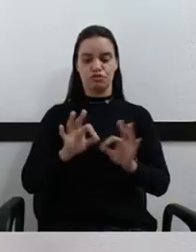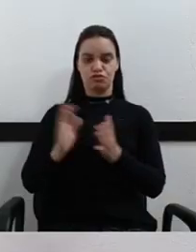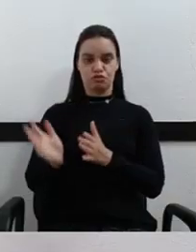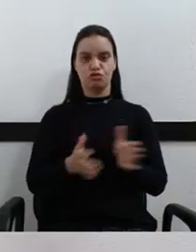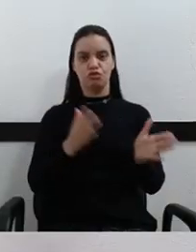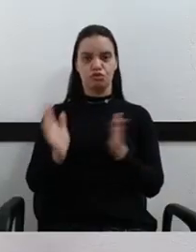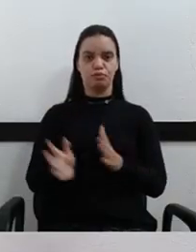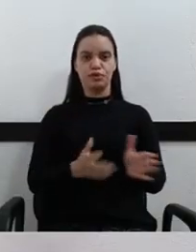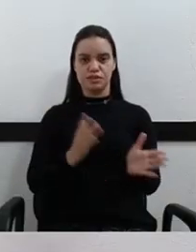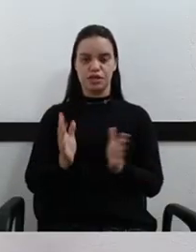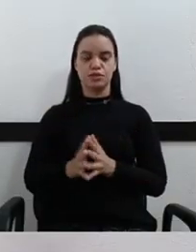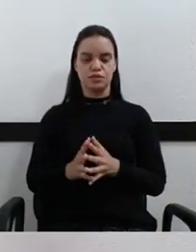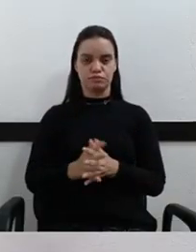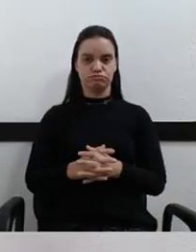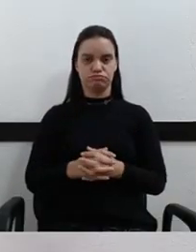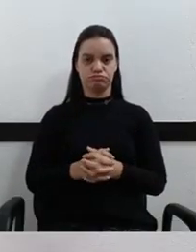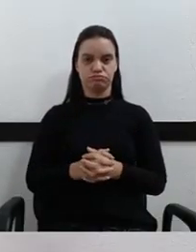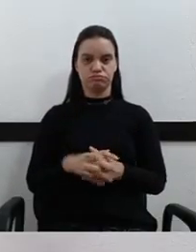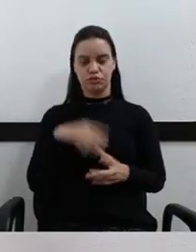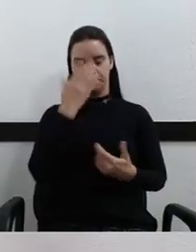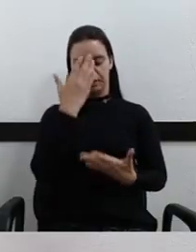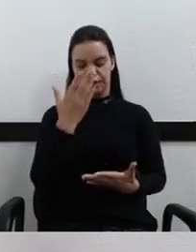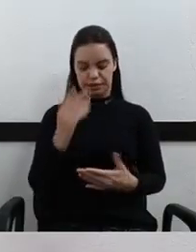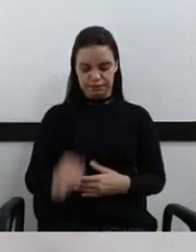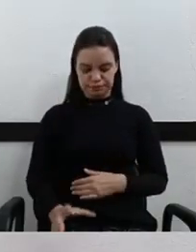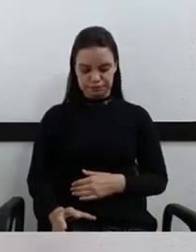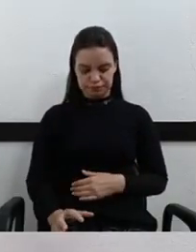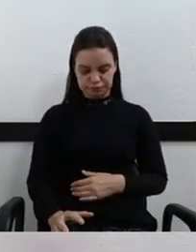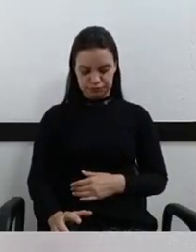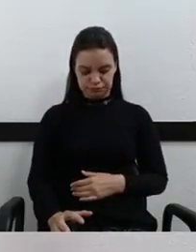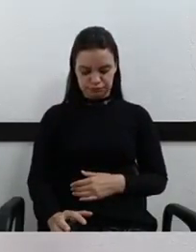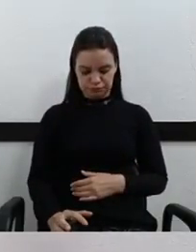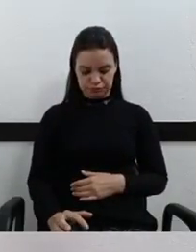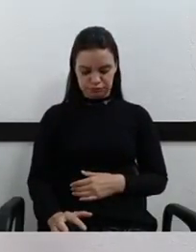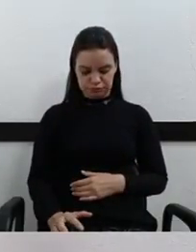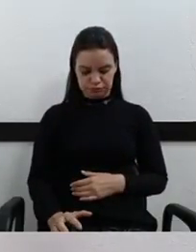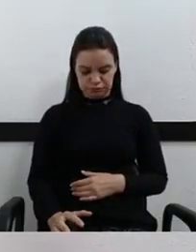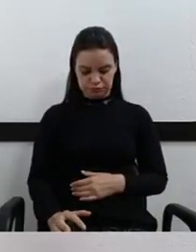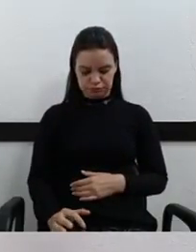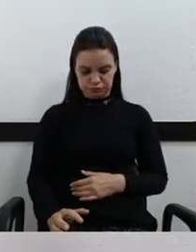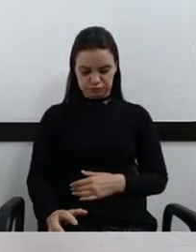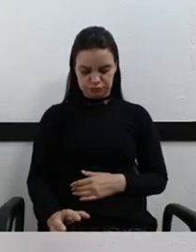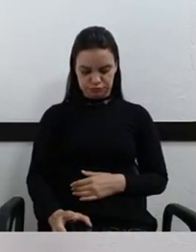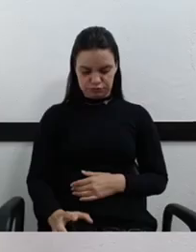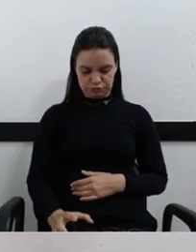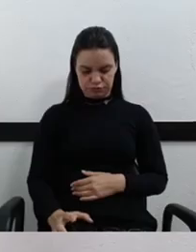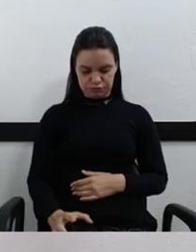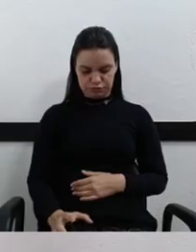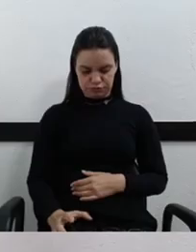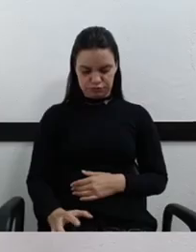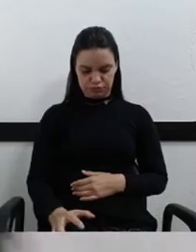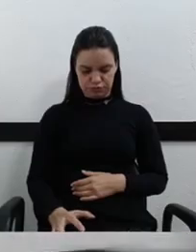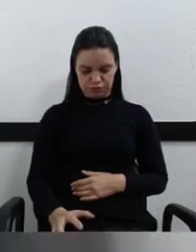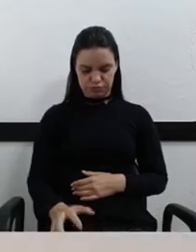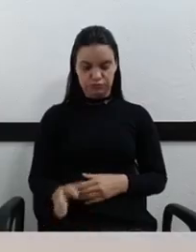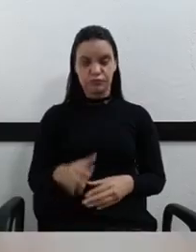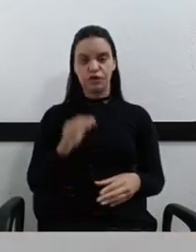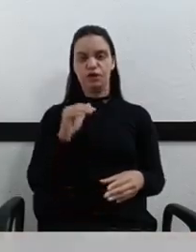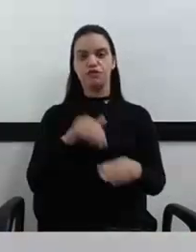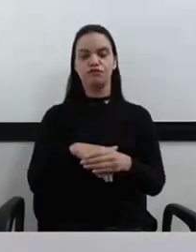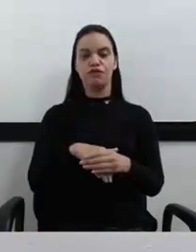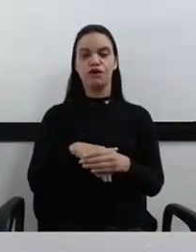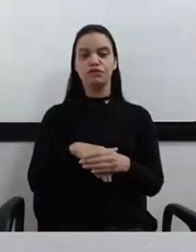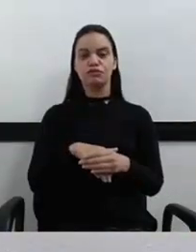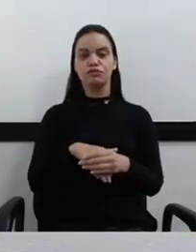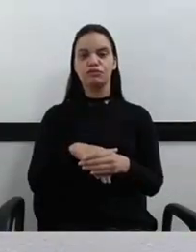a este colegiado e devolvo a palavra à presidência. Em discussão? Em votação, os que concordam